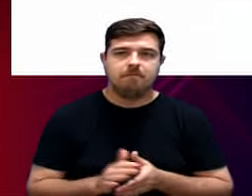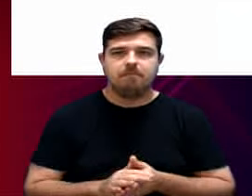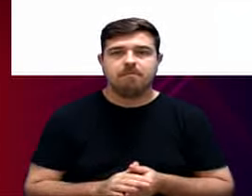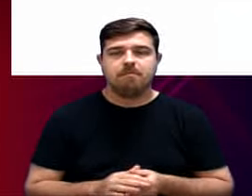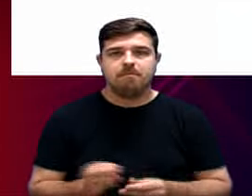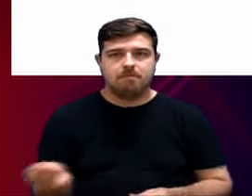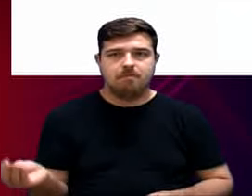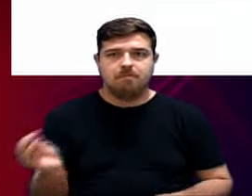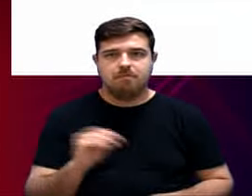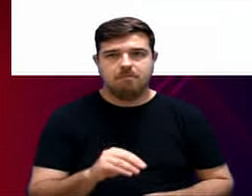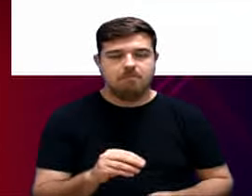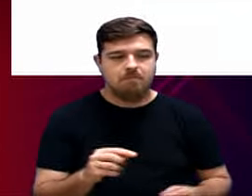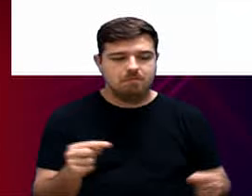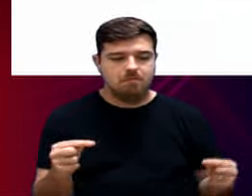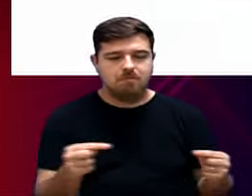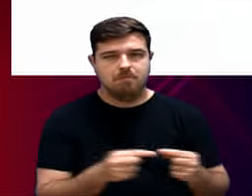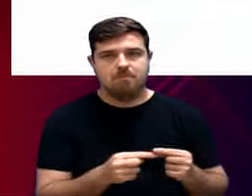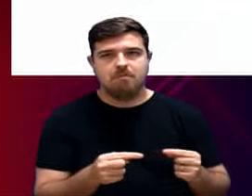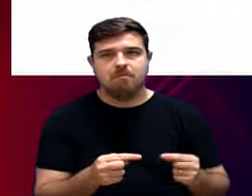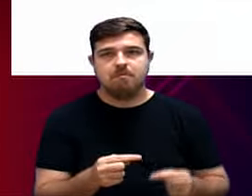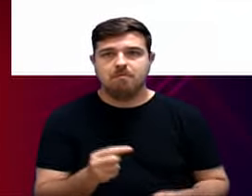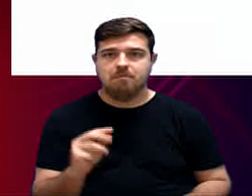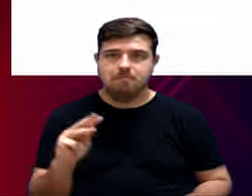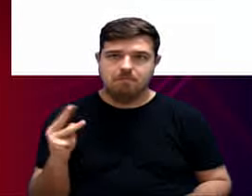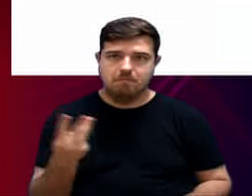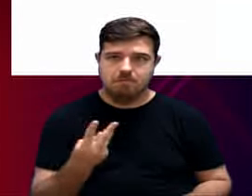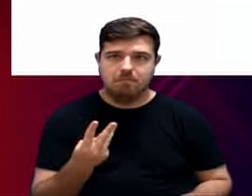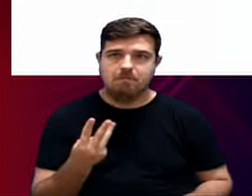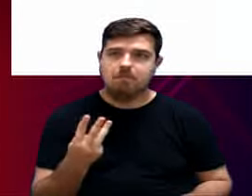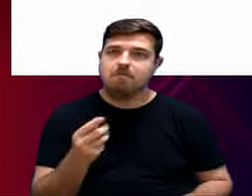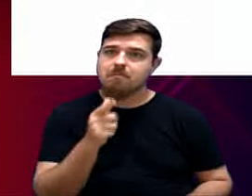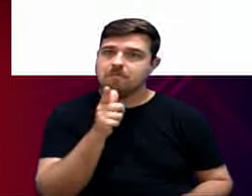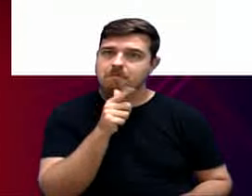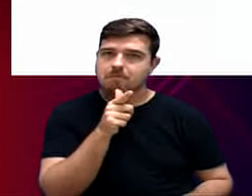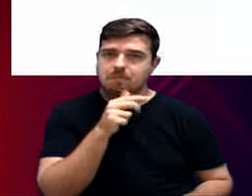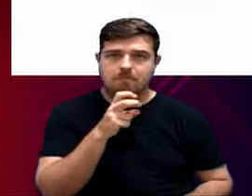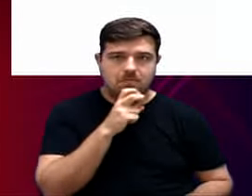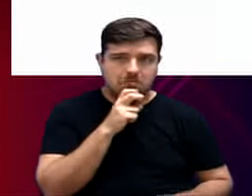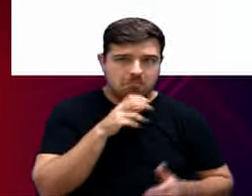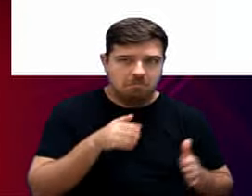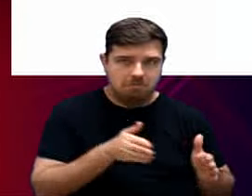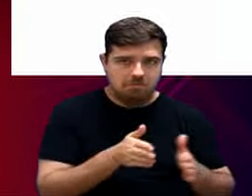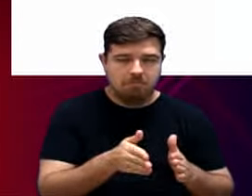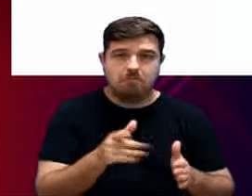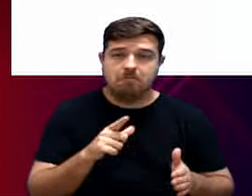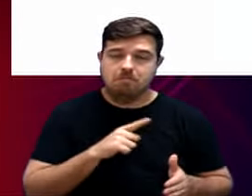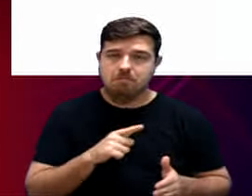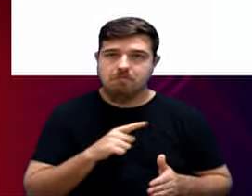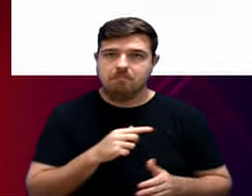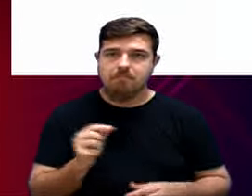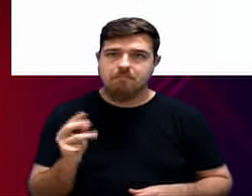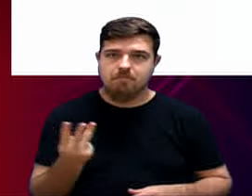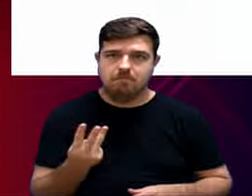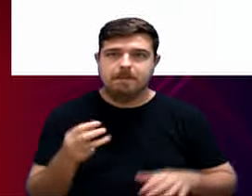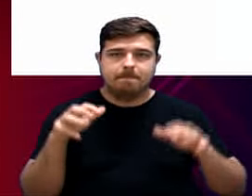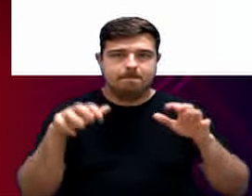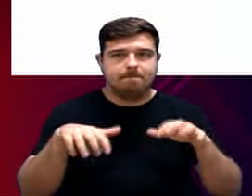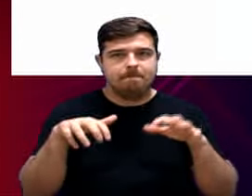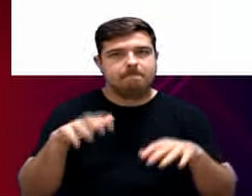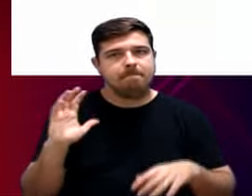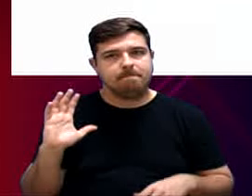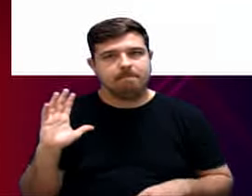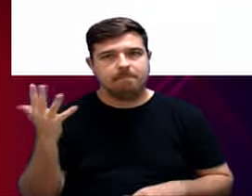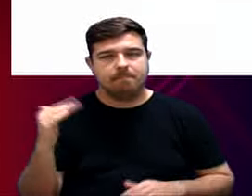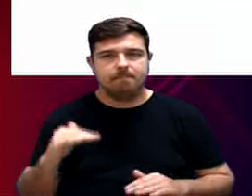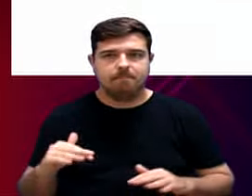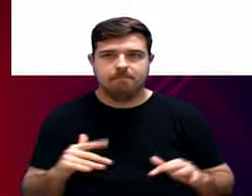sinalizado três trechos ali próximo da Juvenal e região toda eh do